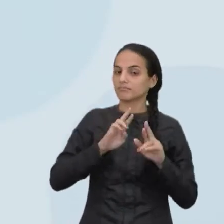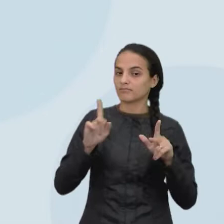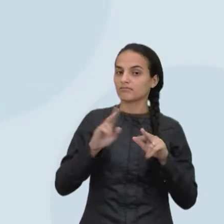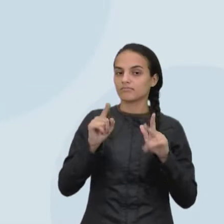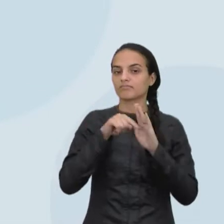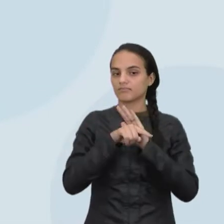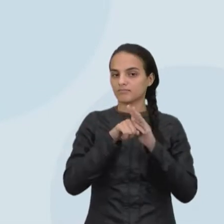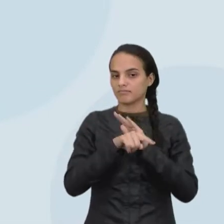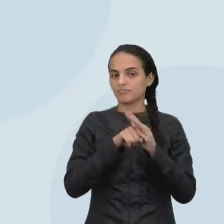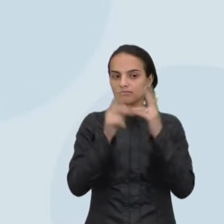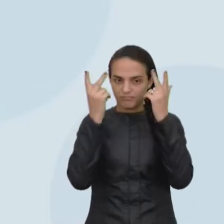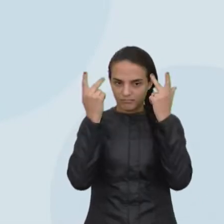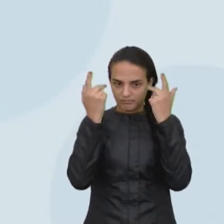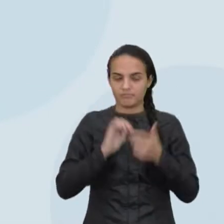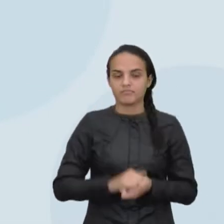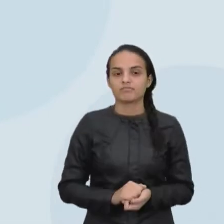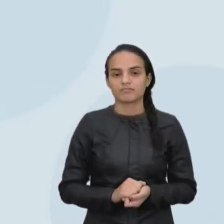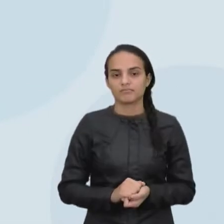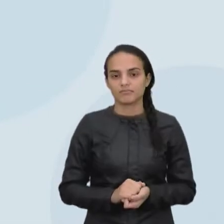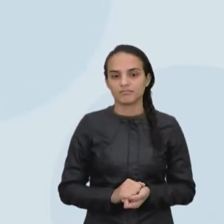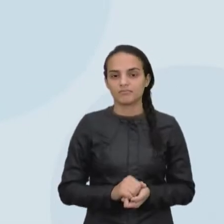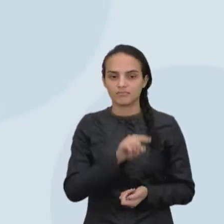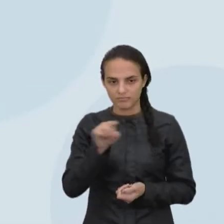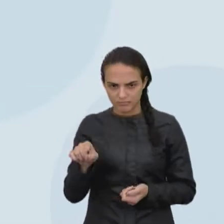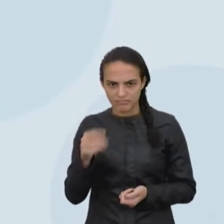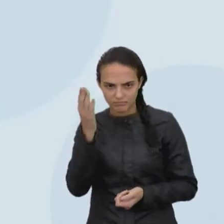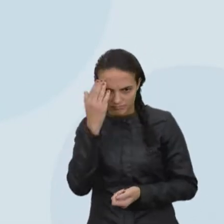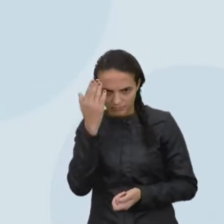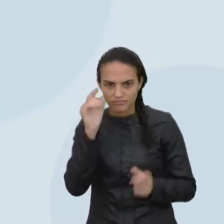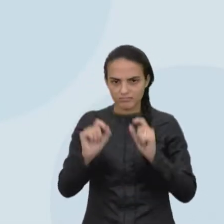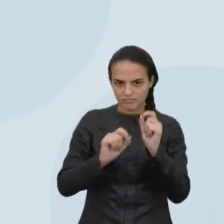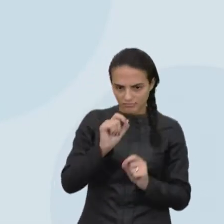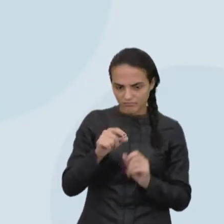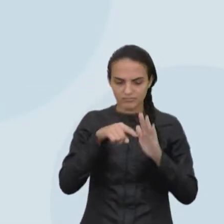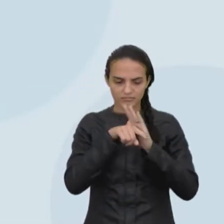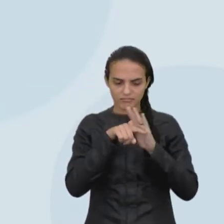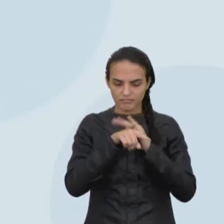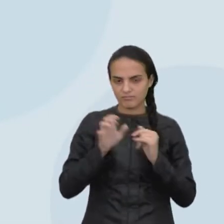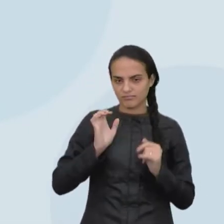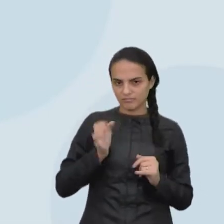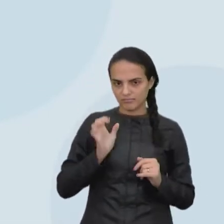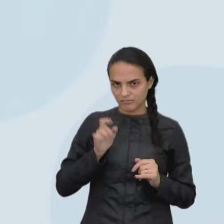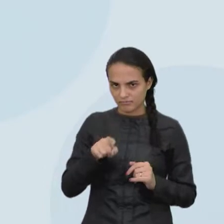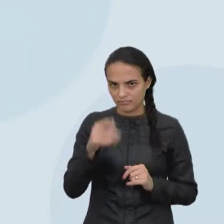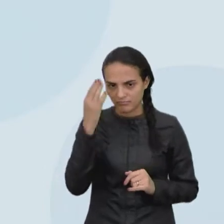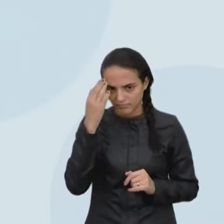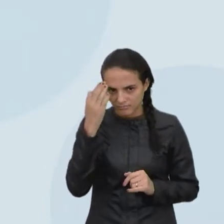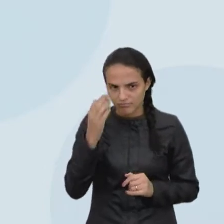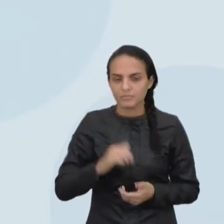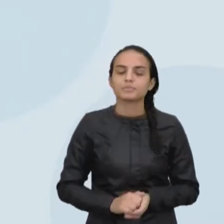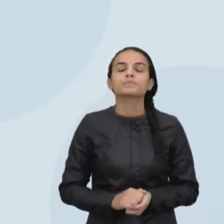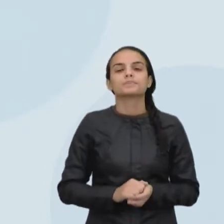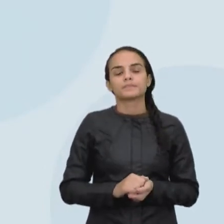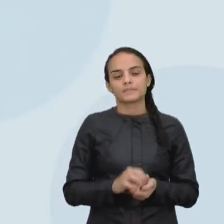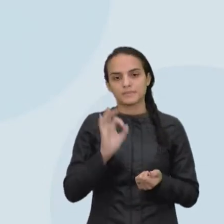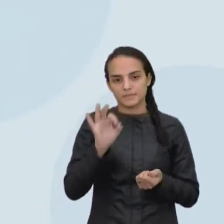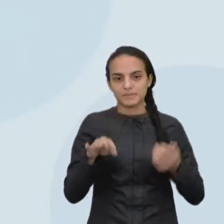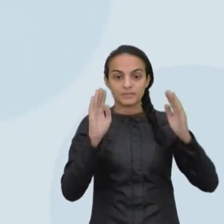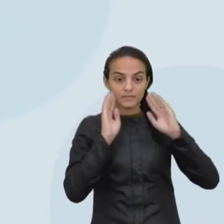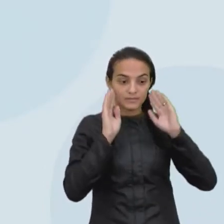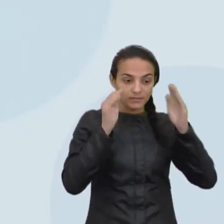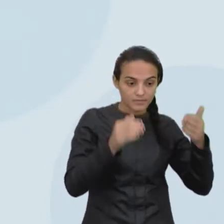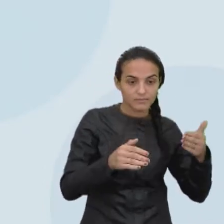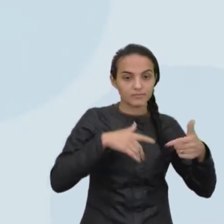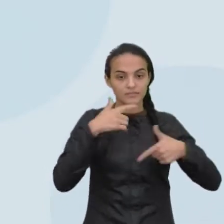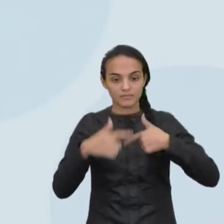pesquisa normal, né? Então, você sabe o que é uma pesquisa estatística? Pois bem, ela é o foco de